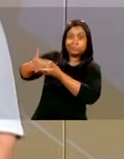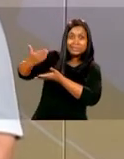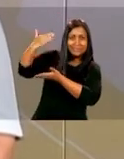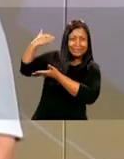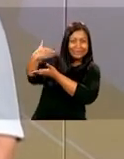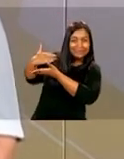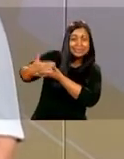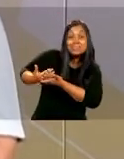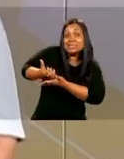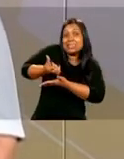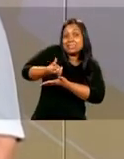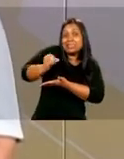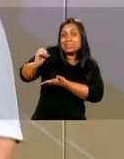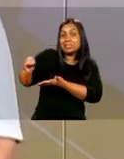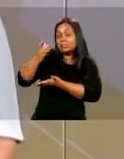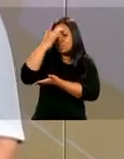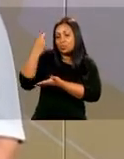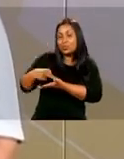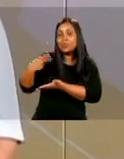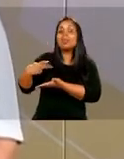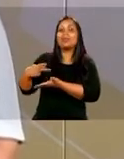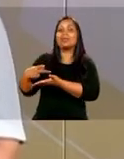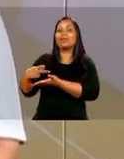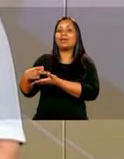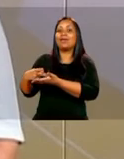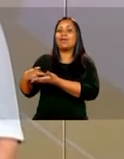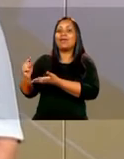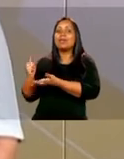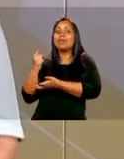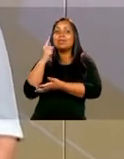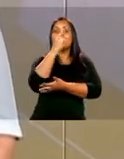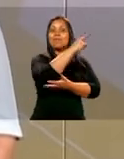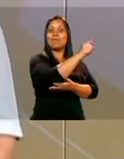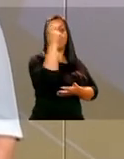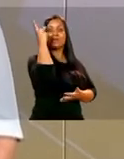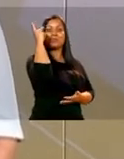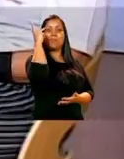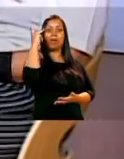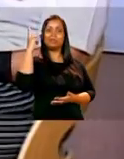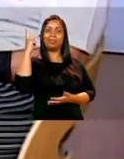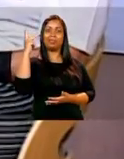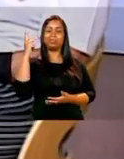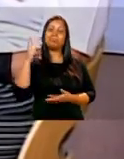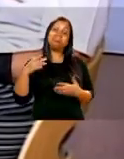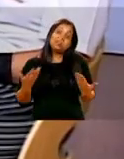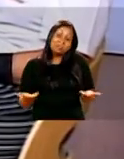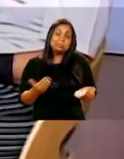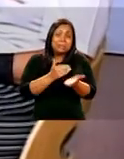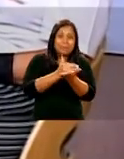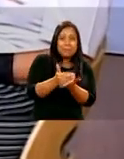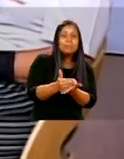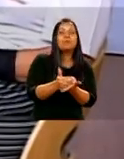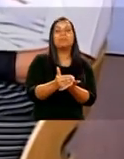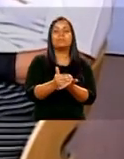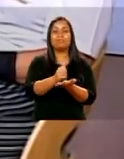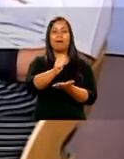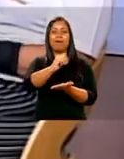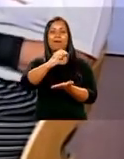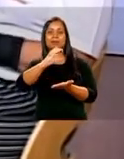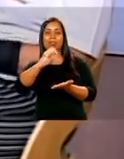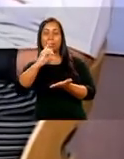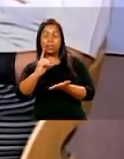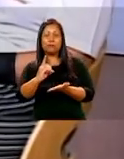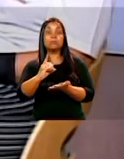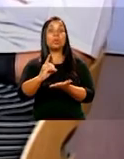início, 600 pacientes dessa região se deslocavam para São Paulo. Sim. Né? Então, no início da CD,